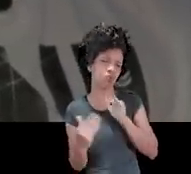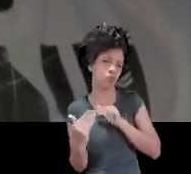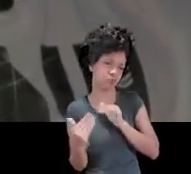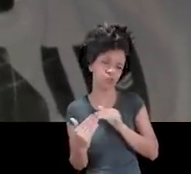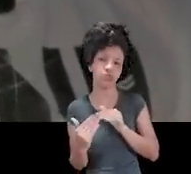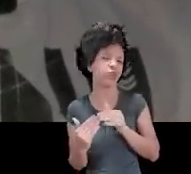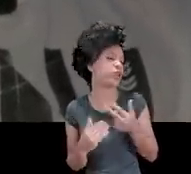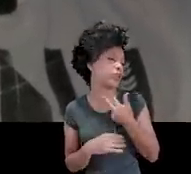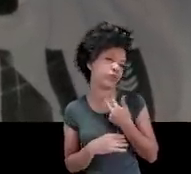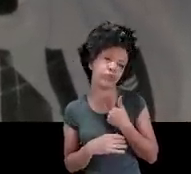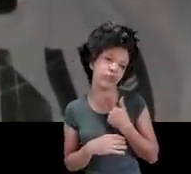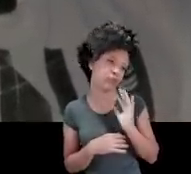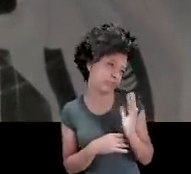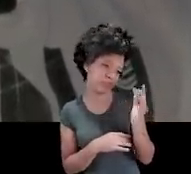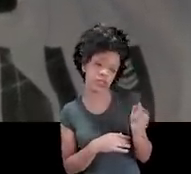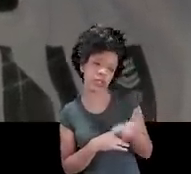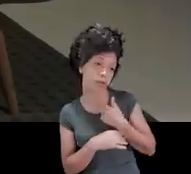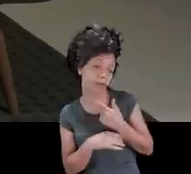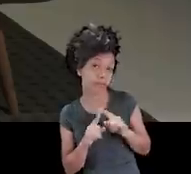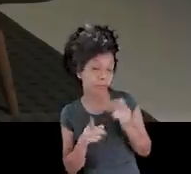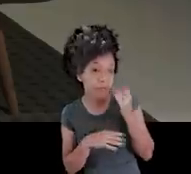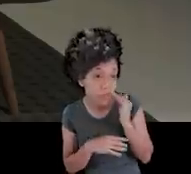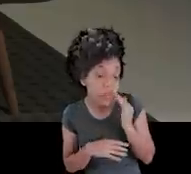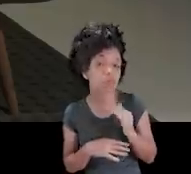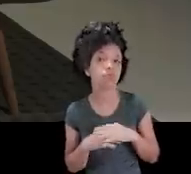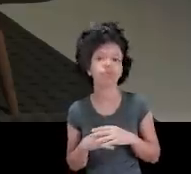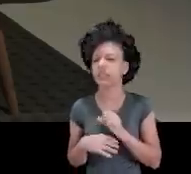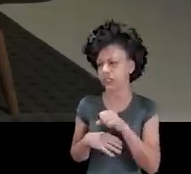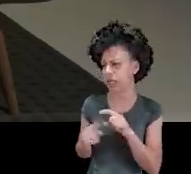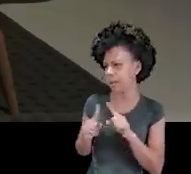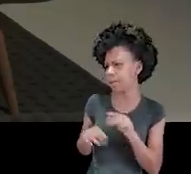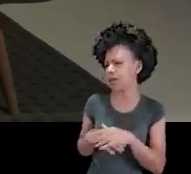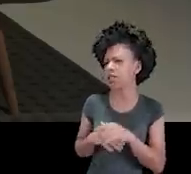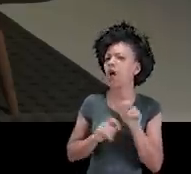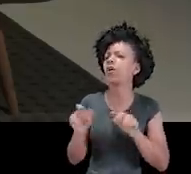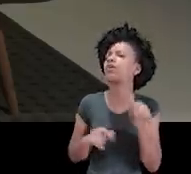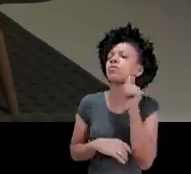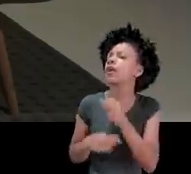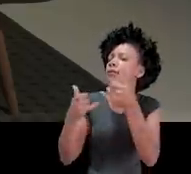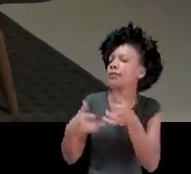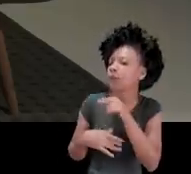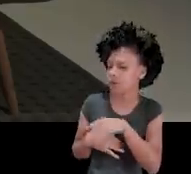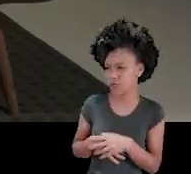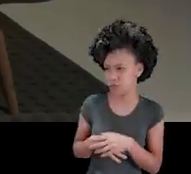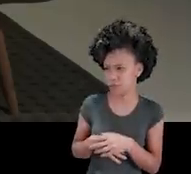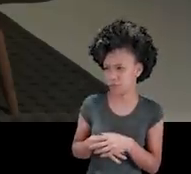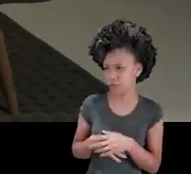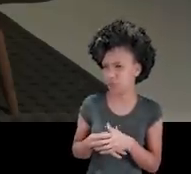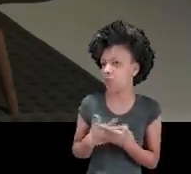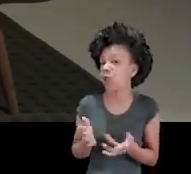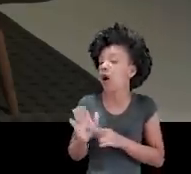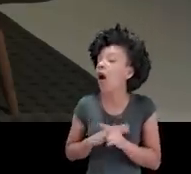que não devia ter rolado essa cena e dele ter ido lá, né, batido não, sim, nele. Sim. Mas o que, que as mulheres falam pra você, assim, do tipo... Como... Mais fácil a